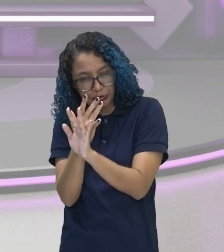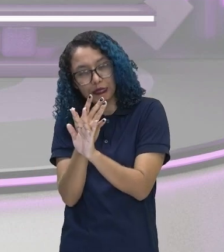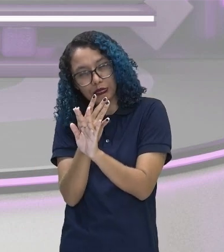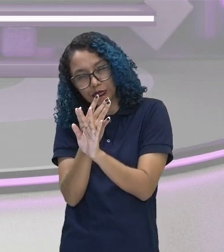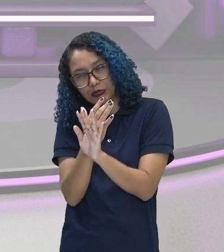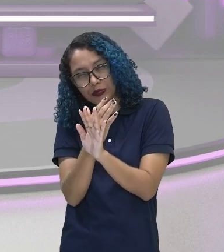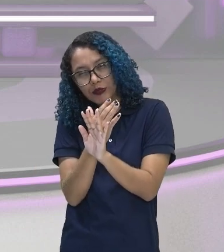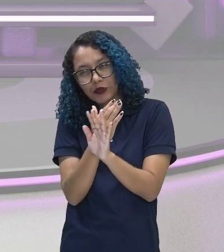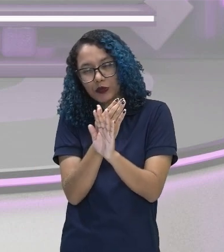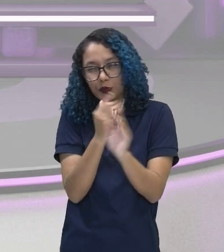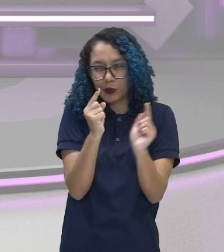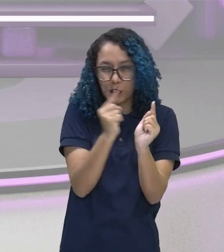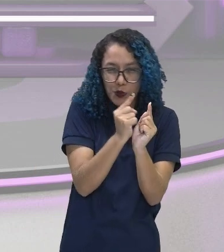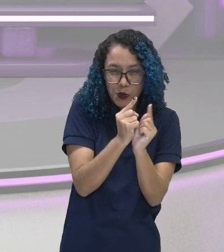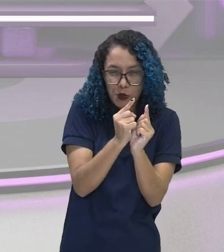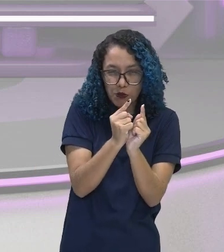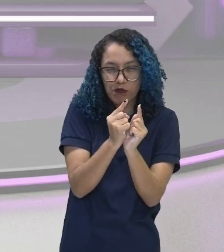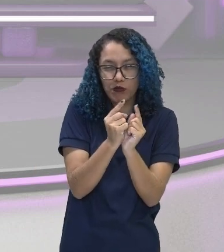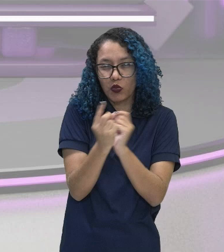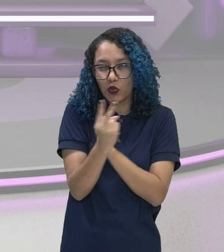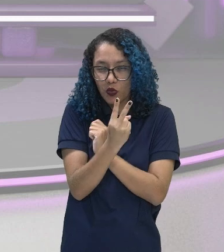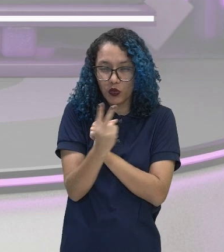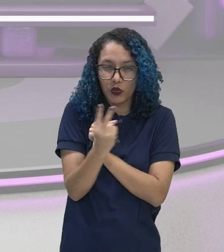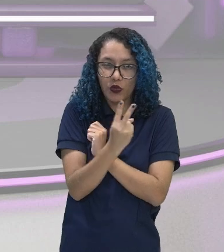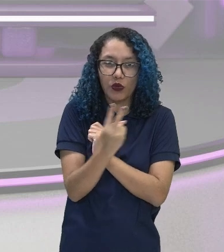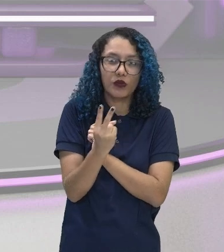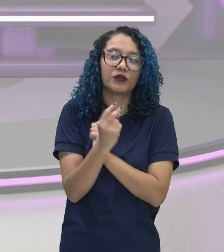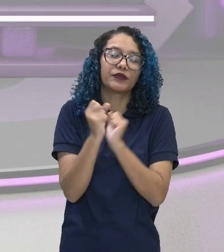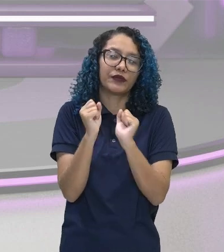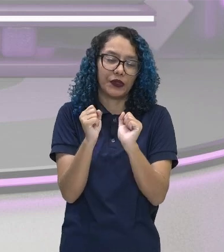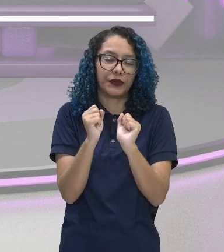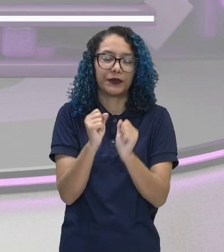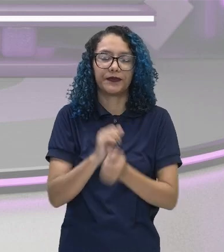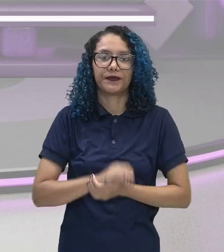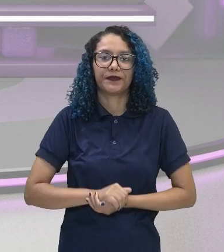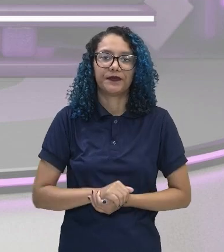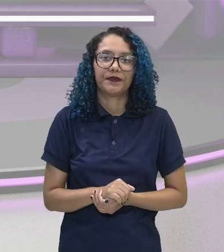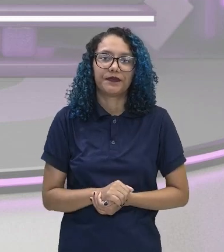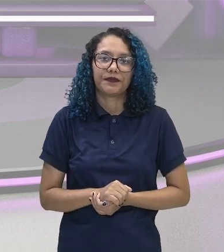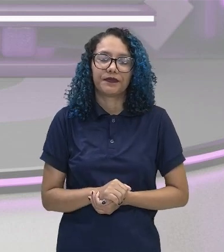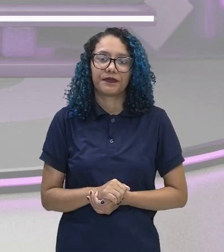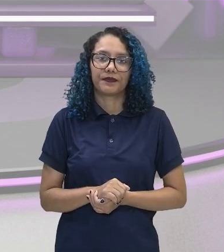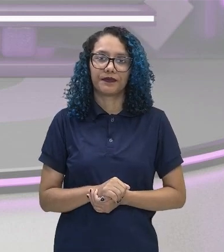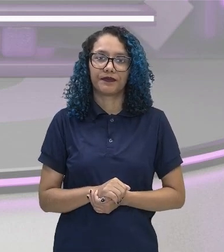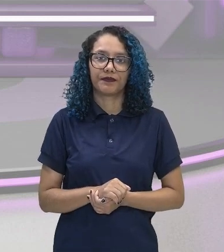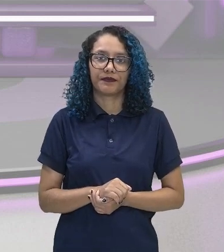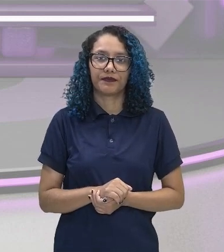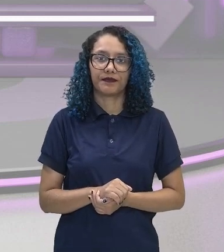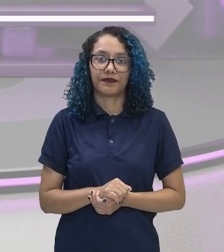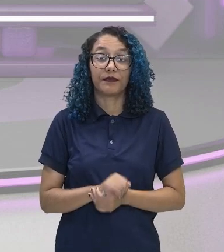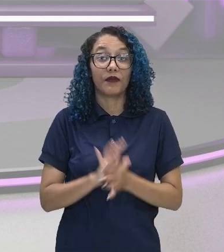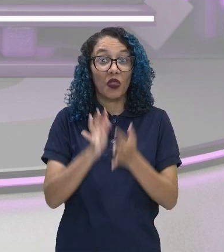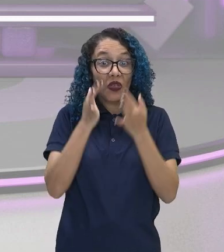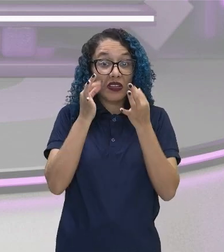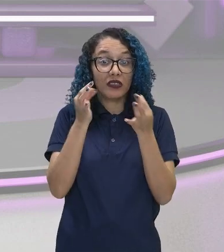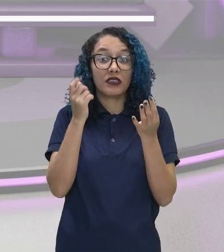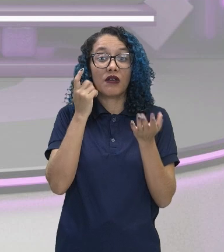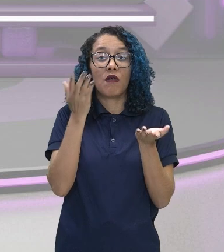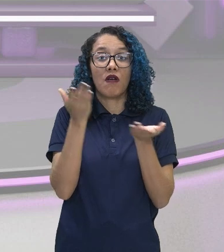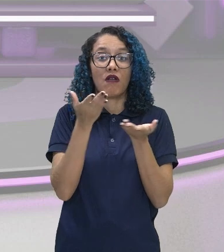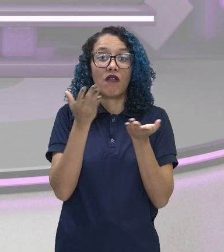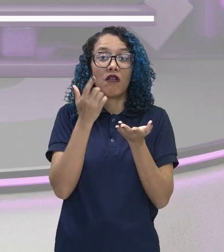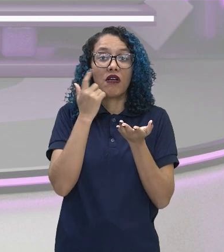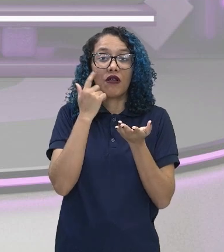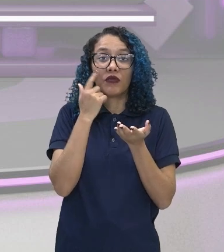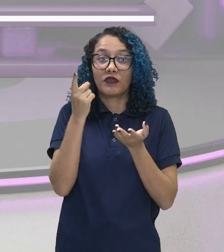a representar esses números que são números ditos sendo muito pequenos, certo? Então, acompanhe comigo para que você